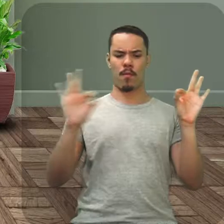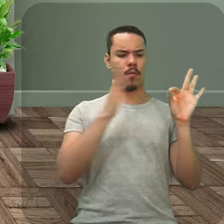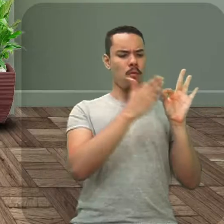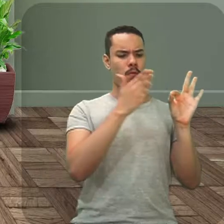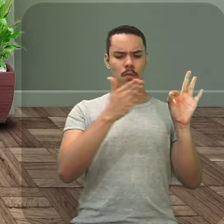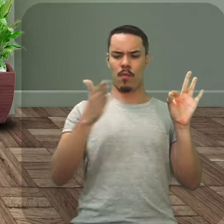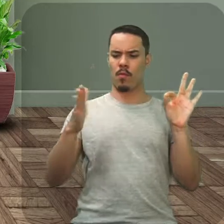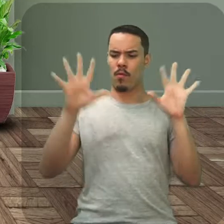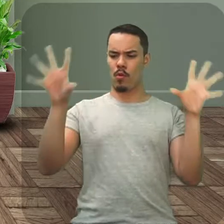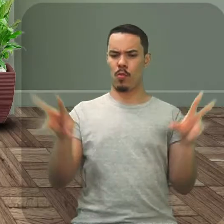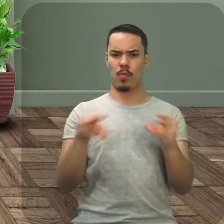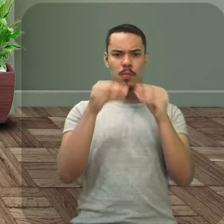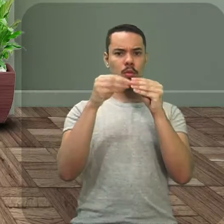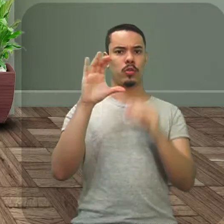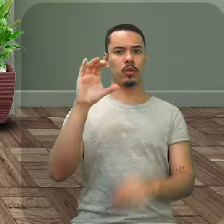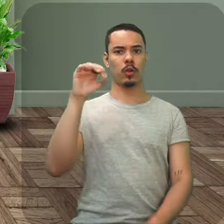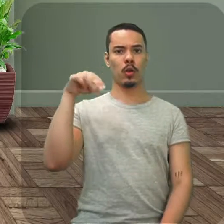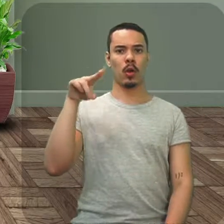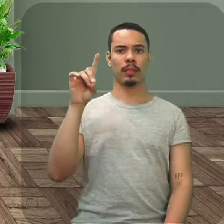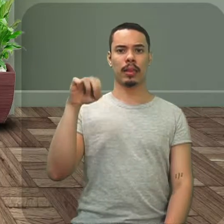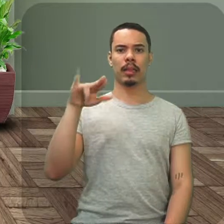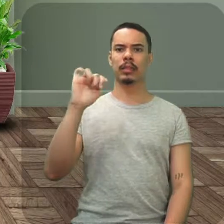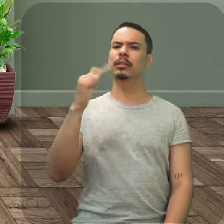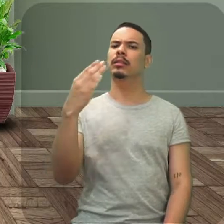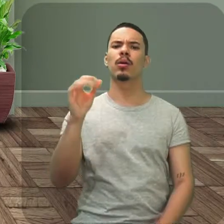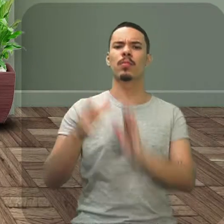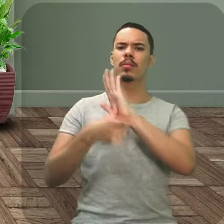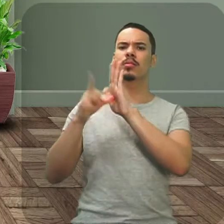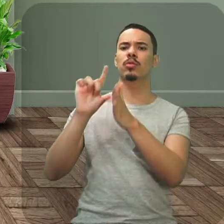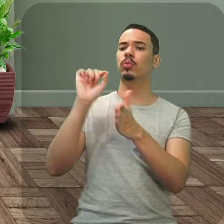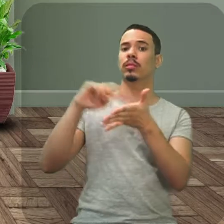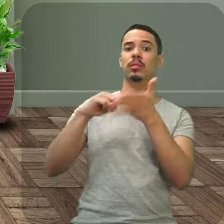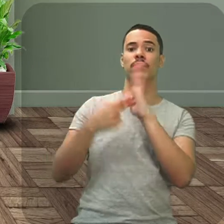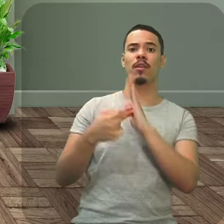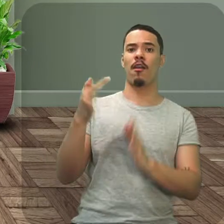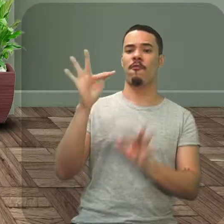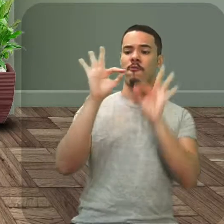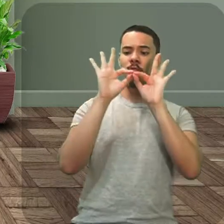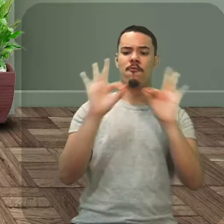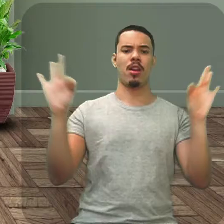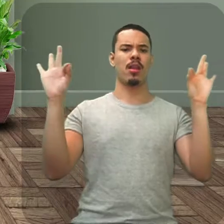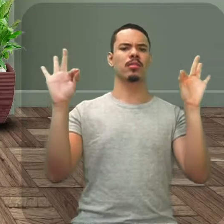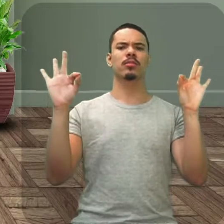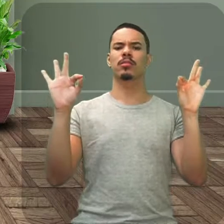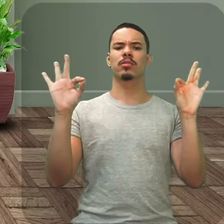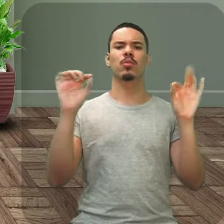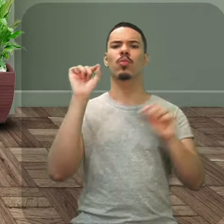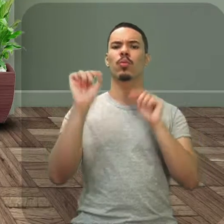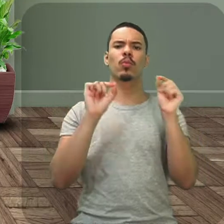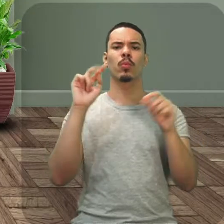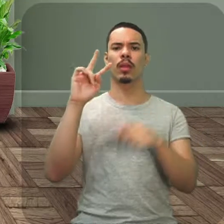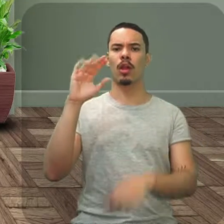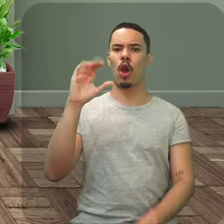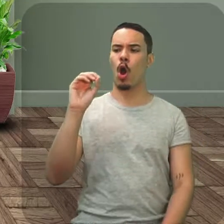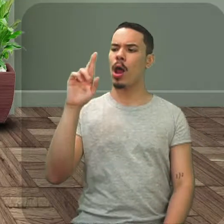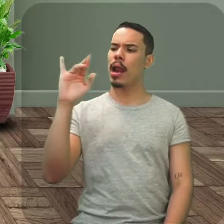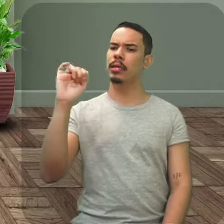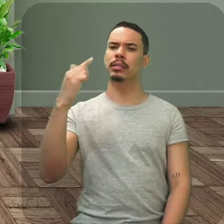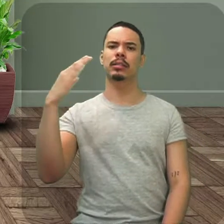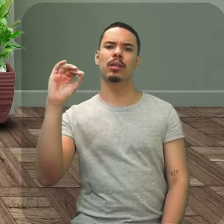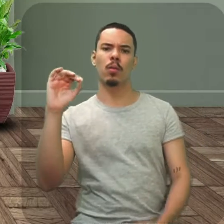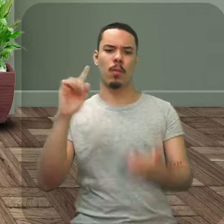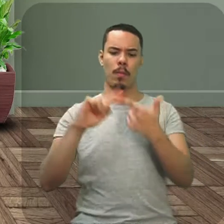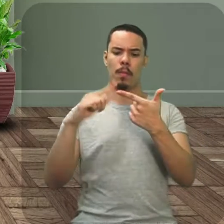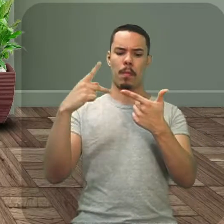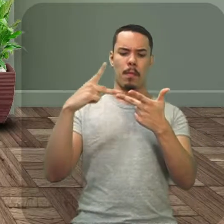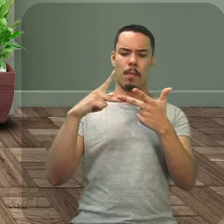mas antes vamos lembrar o que que é frase o que que é oração o que que é período